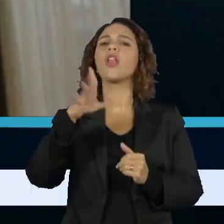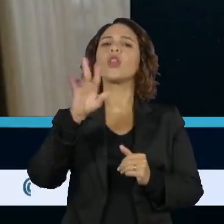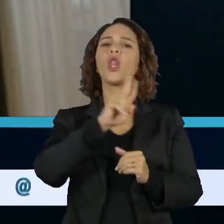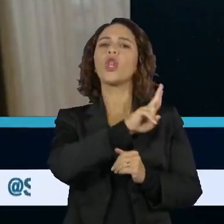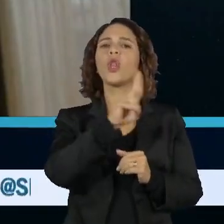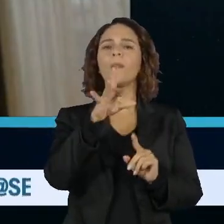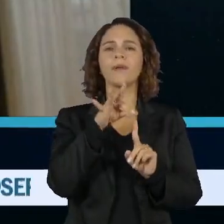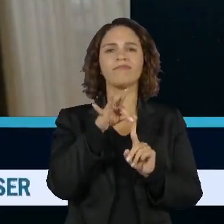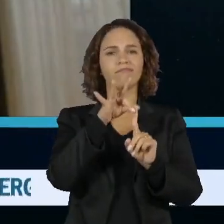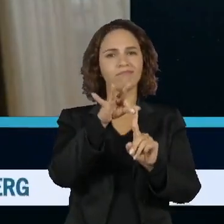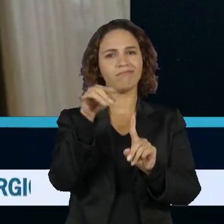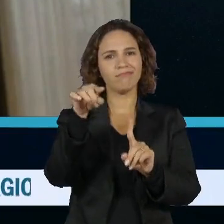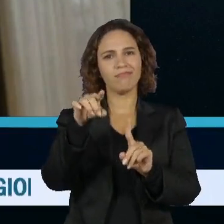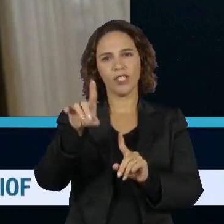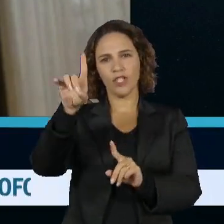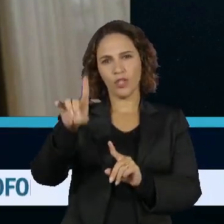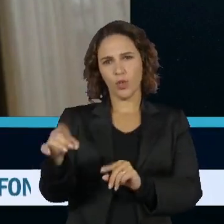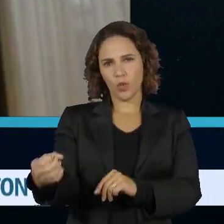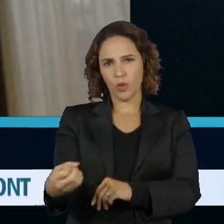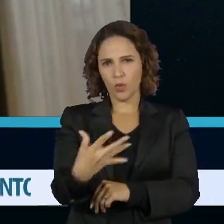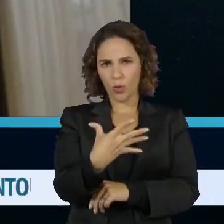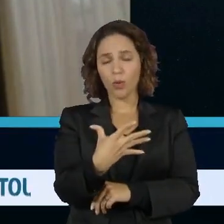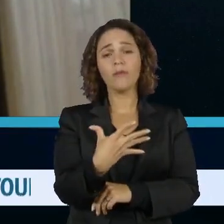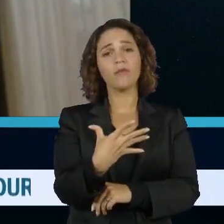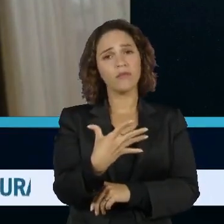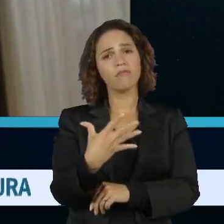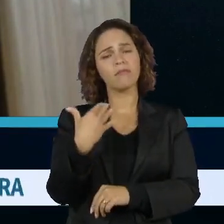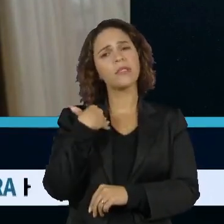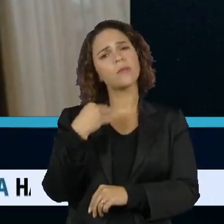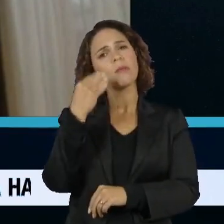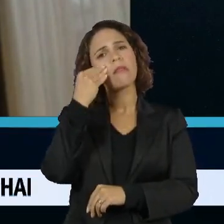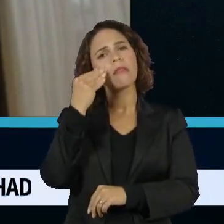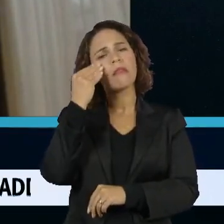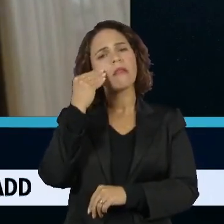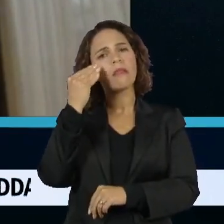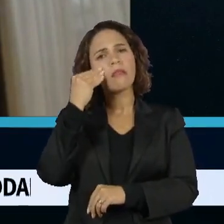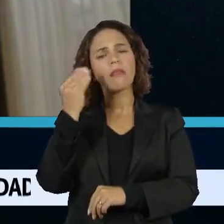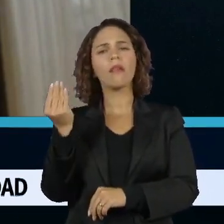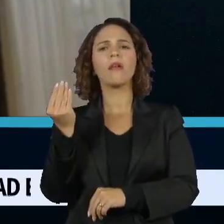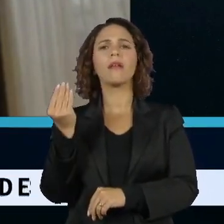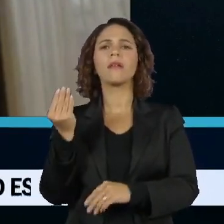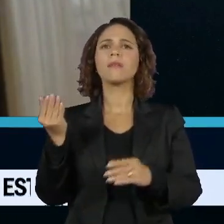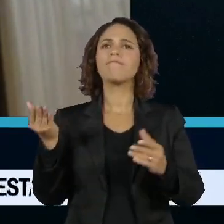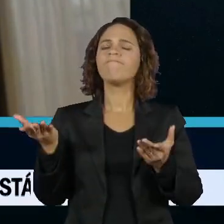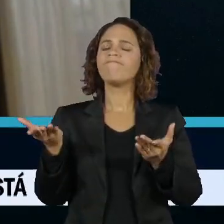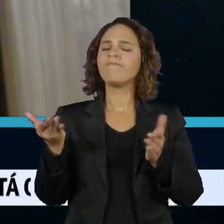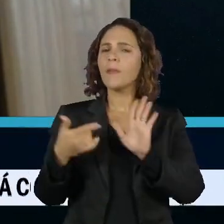é o que eu procurei fazer, é justamente levar